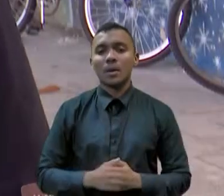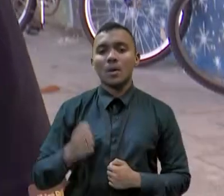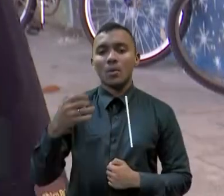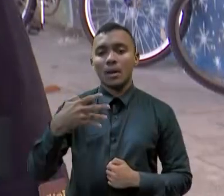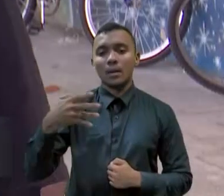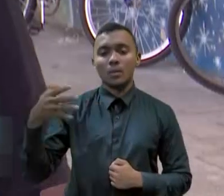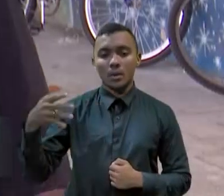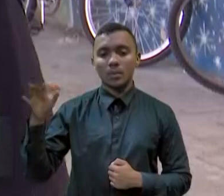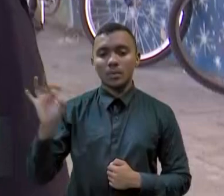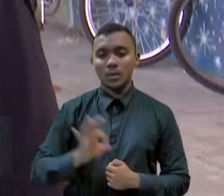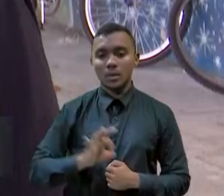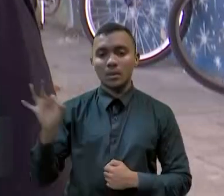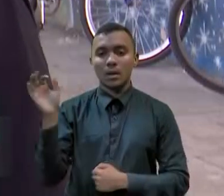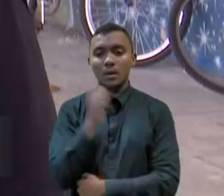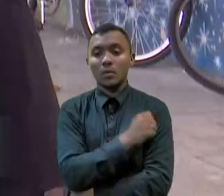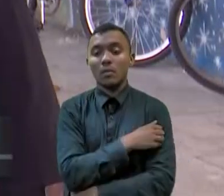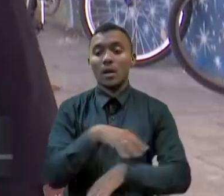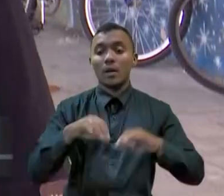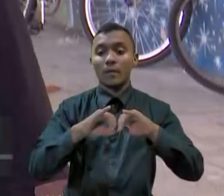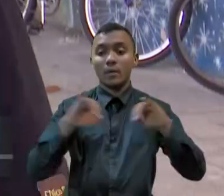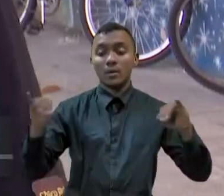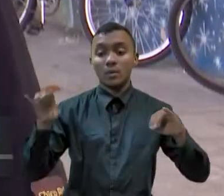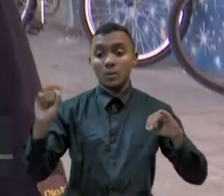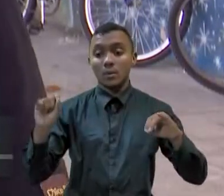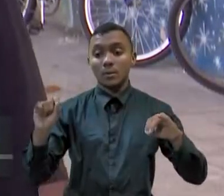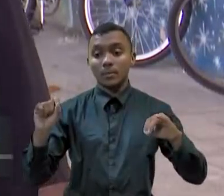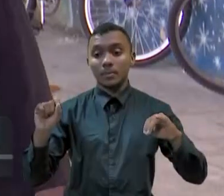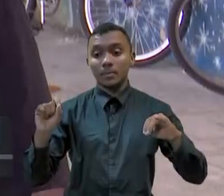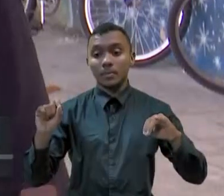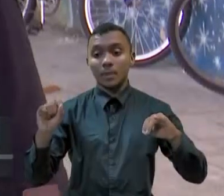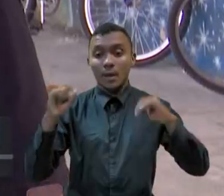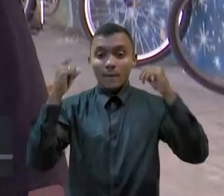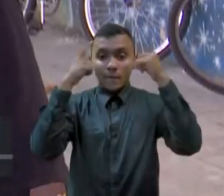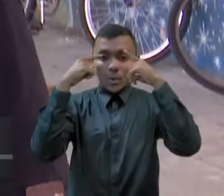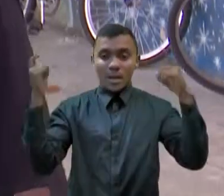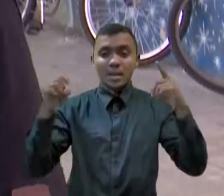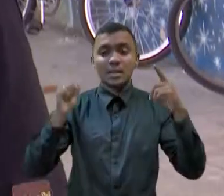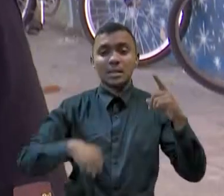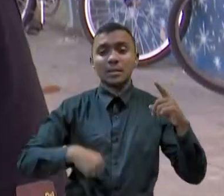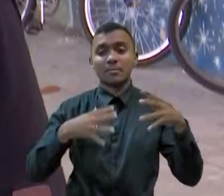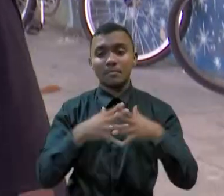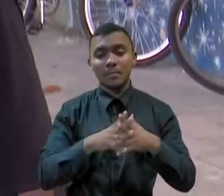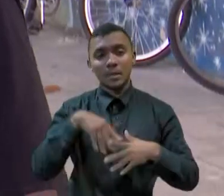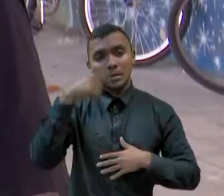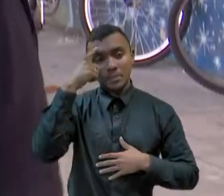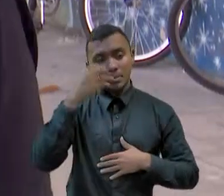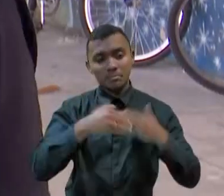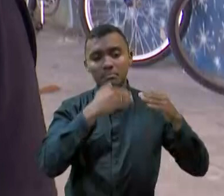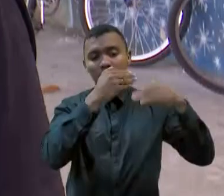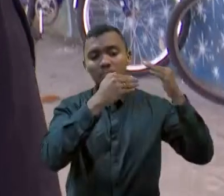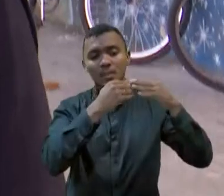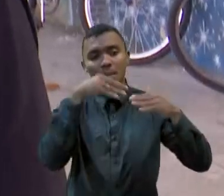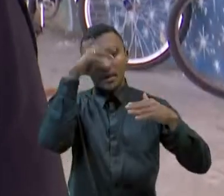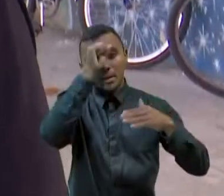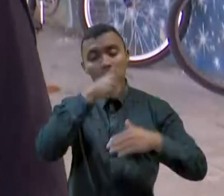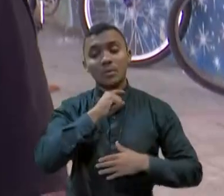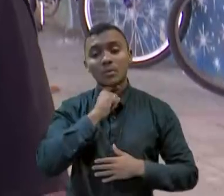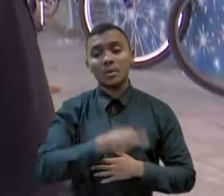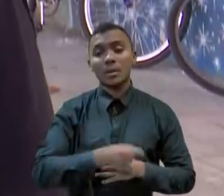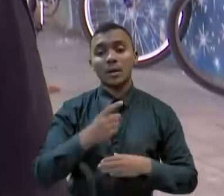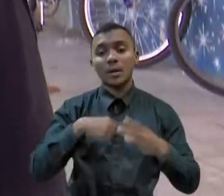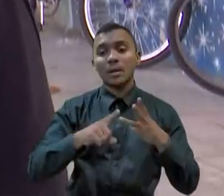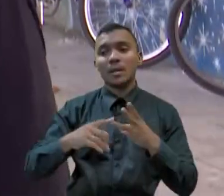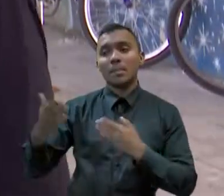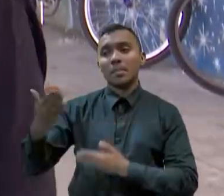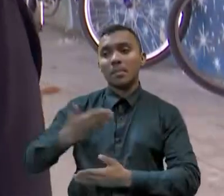afirmam diretamente que eventos ou situações de violência interferem no desenvolvimento da sua aprendizagem, né, na sua relação com a escola.